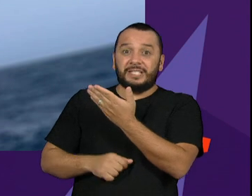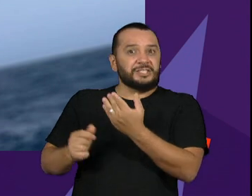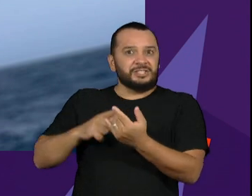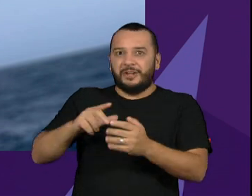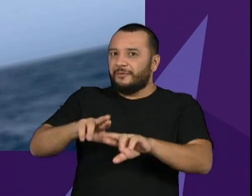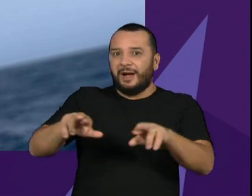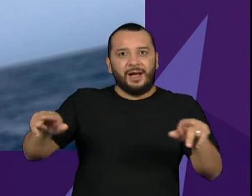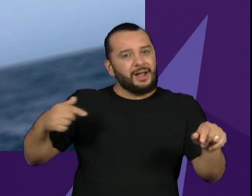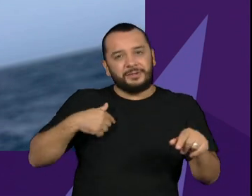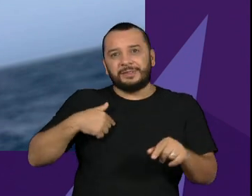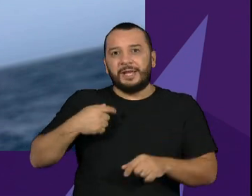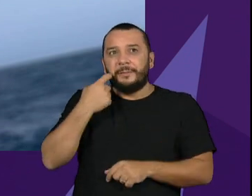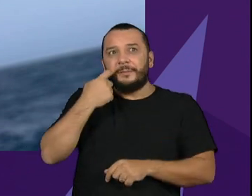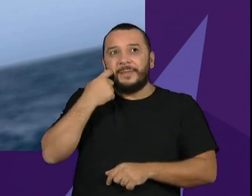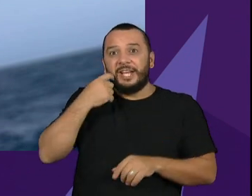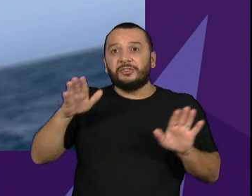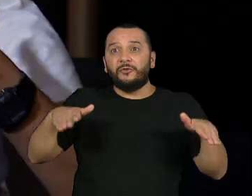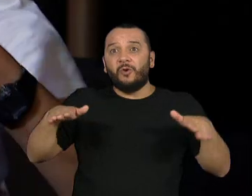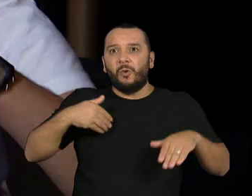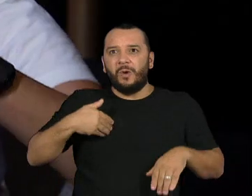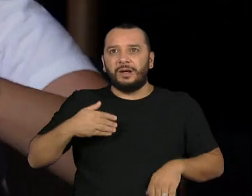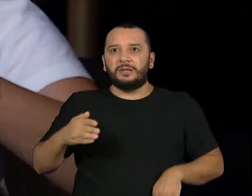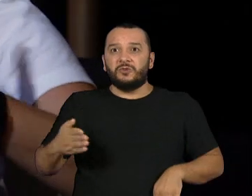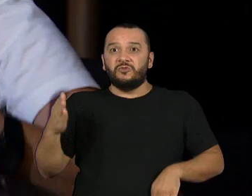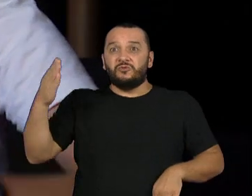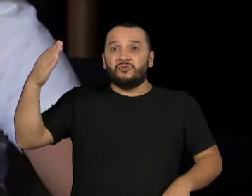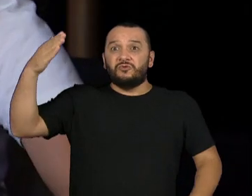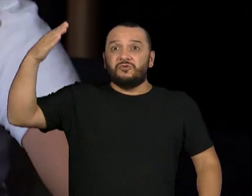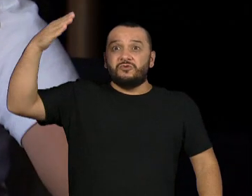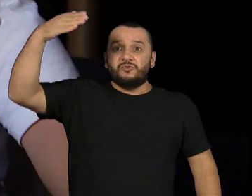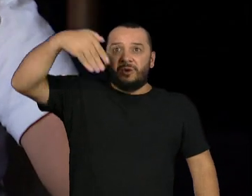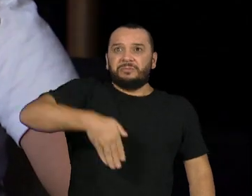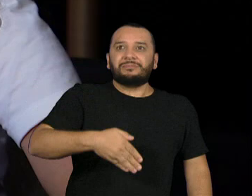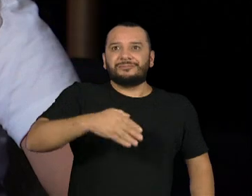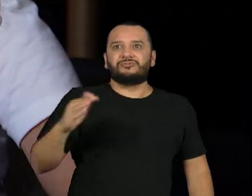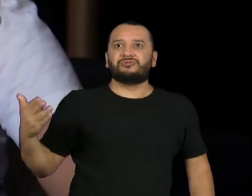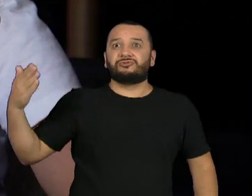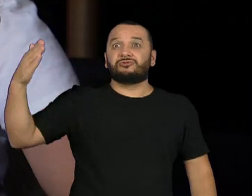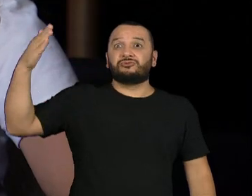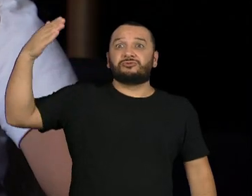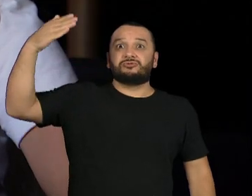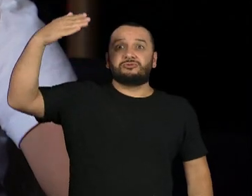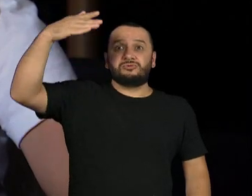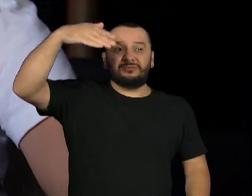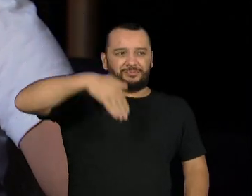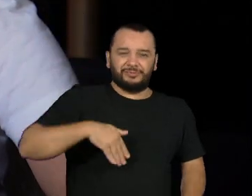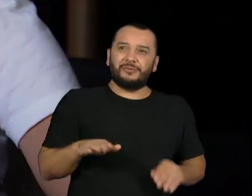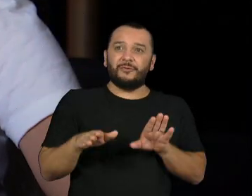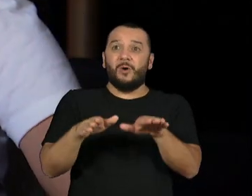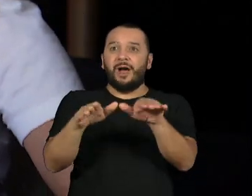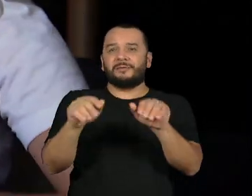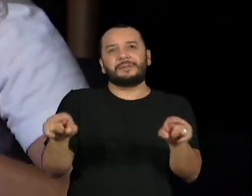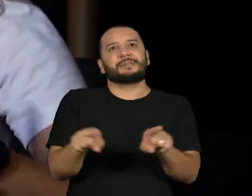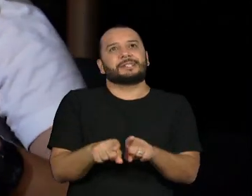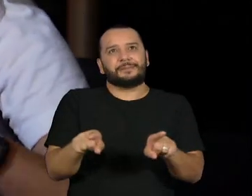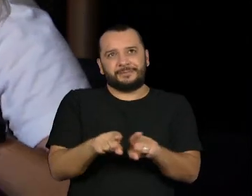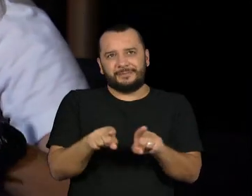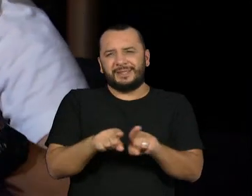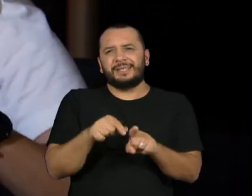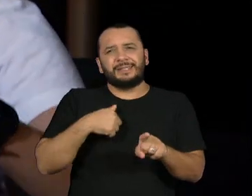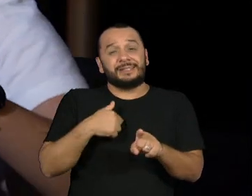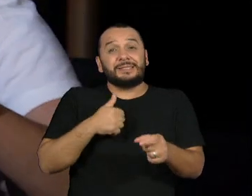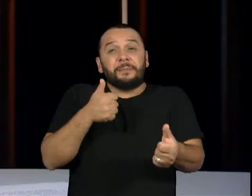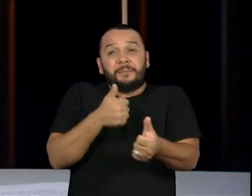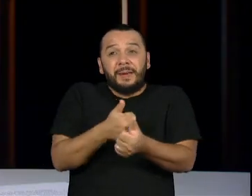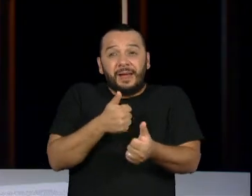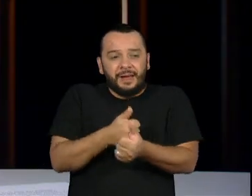voador. Porque eles não viam o barco, pulavam, enfim. Algumas aves marinhas eu via perto da...